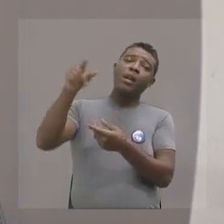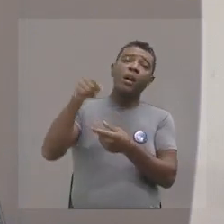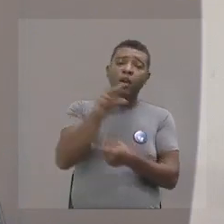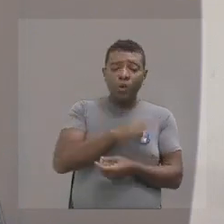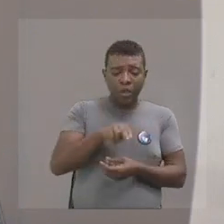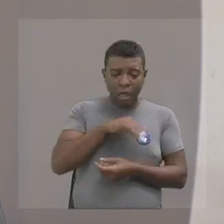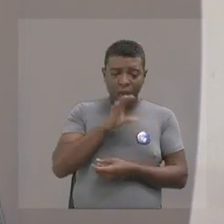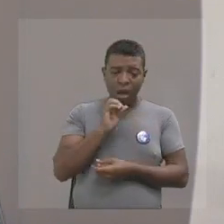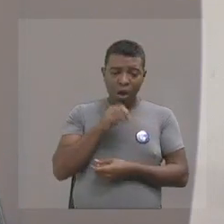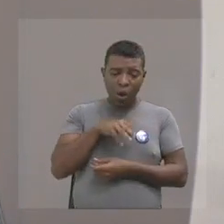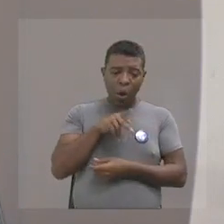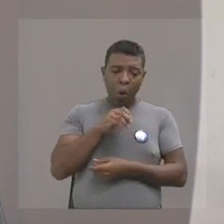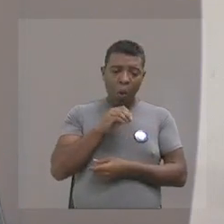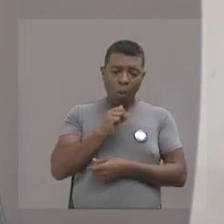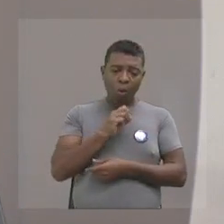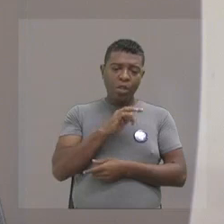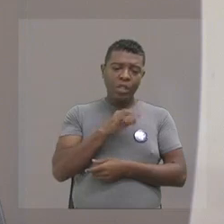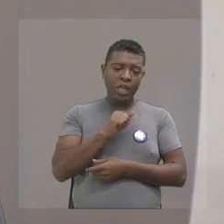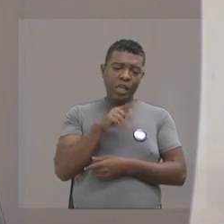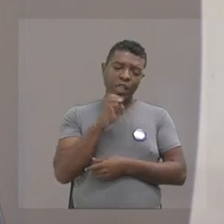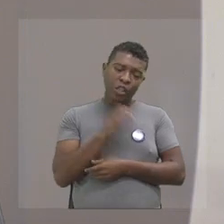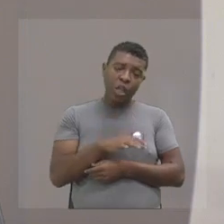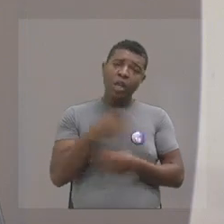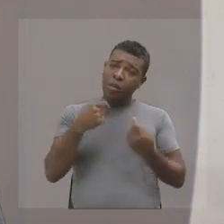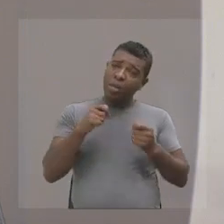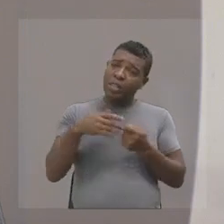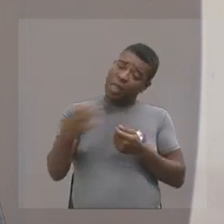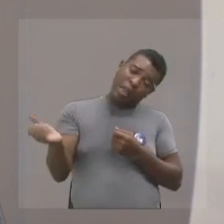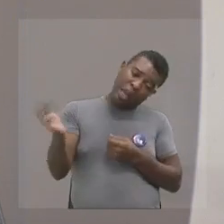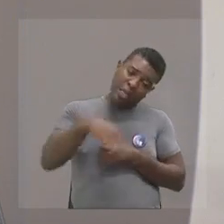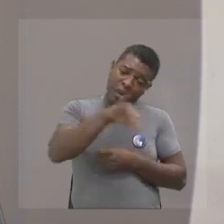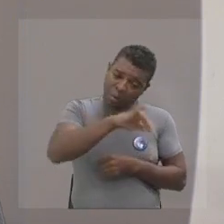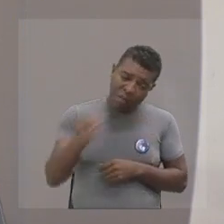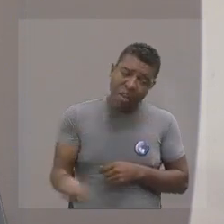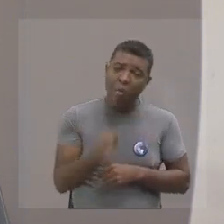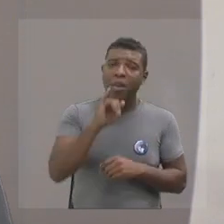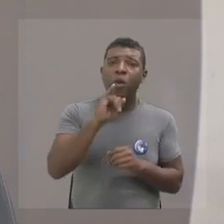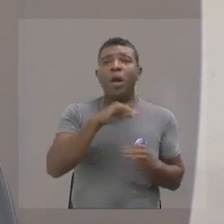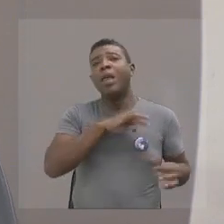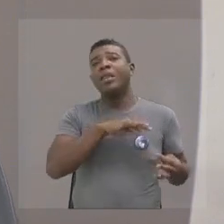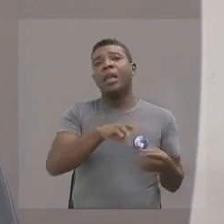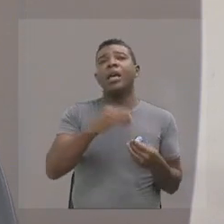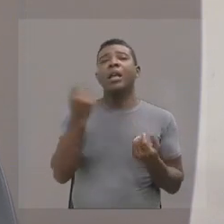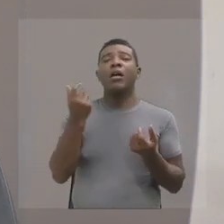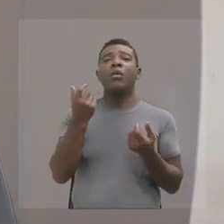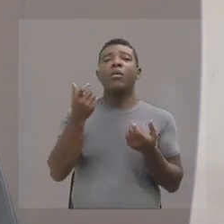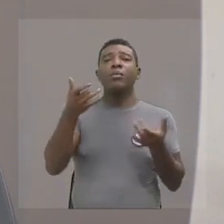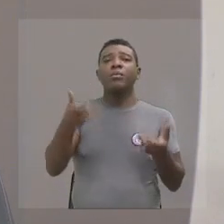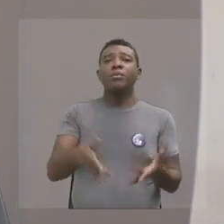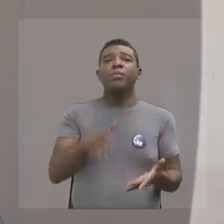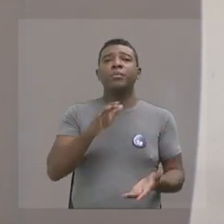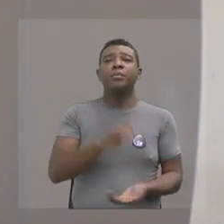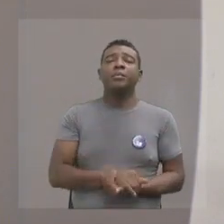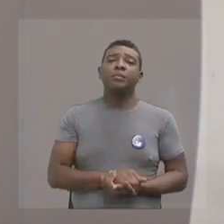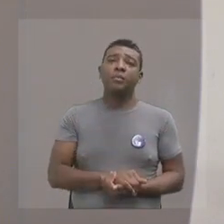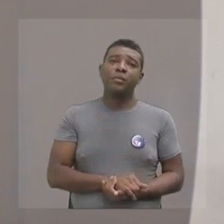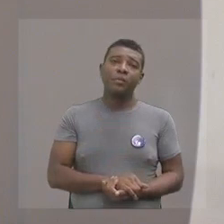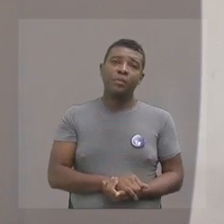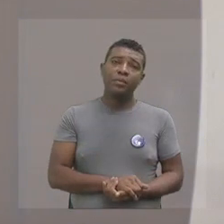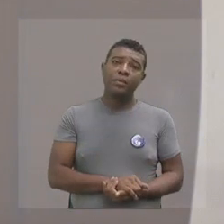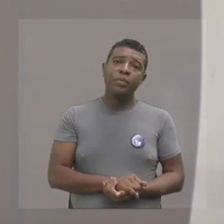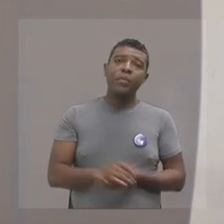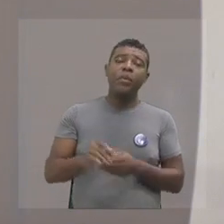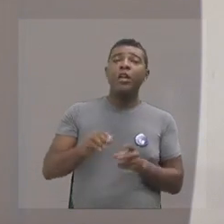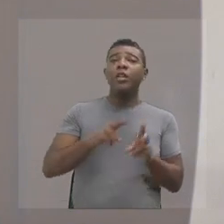a partir de resíduos sólidos orgânicos então nós precisamos trazer esse aproveitamento integral e dos resíduos e sobre a pergunta